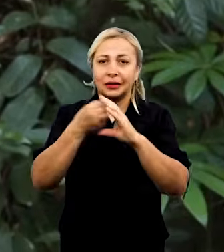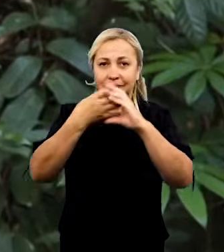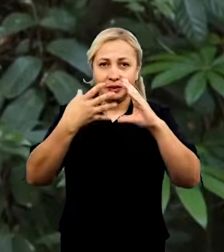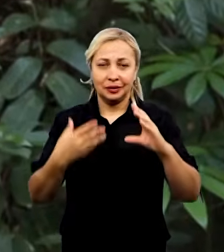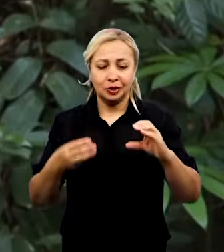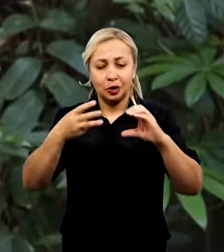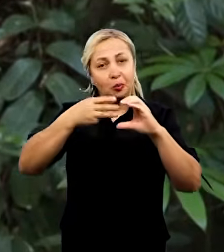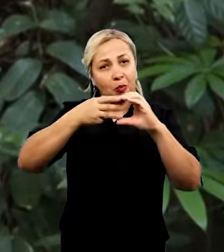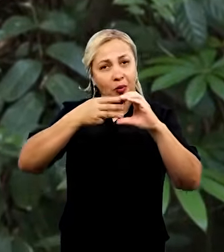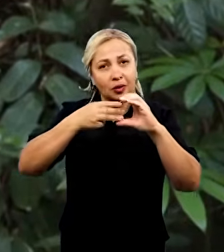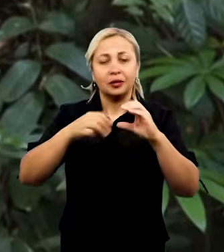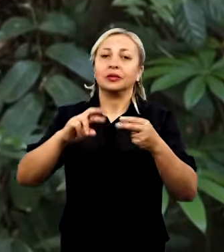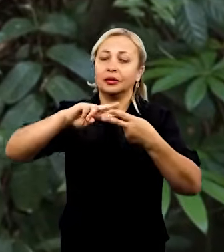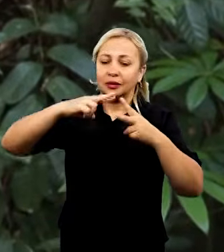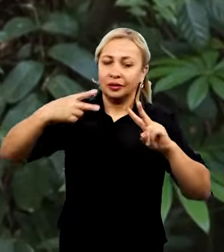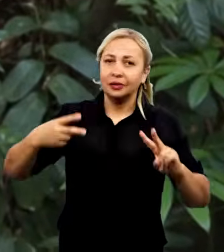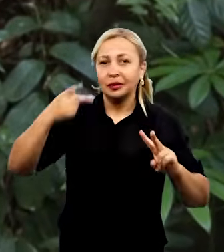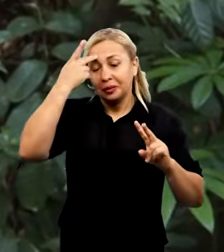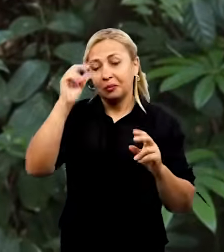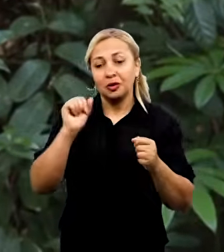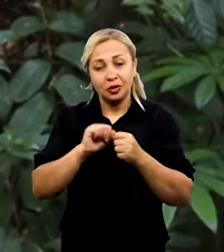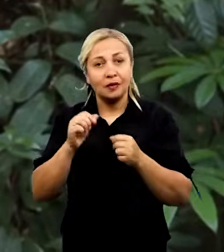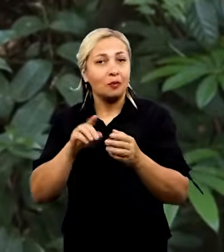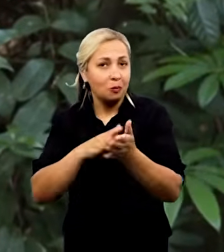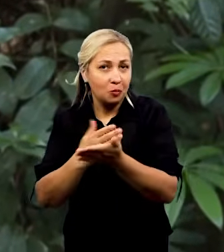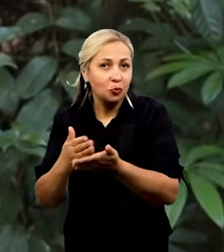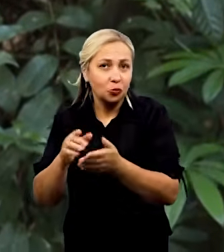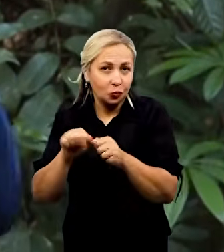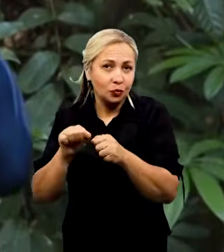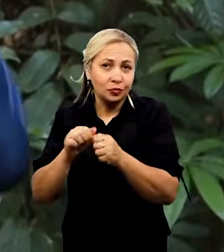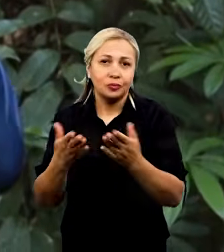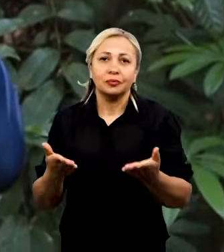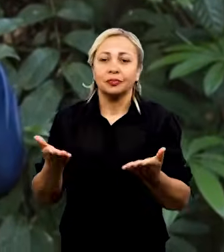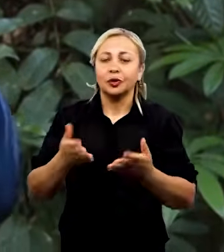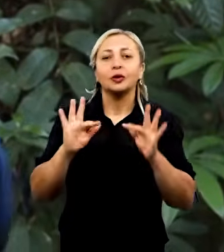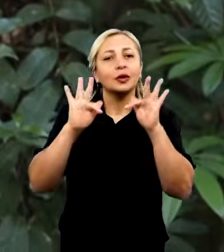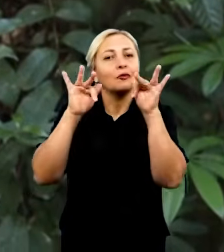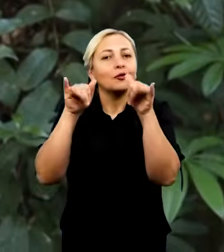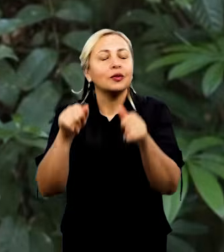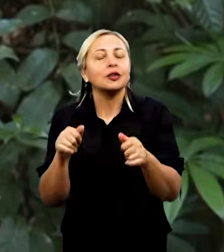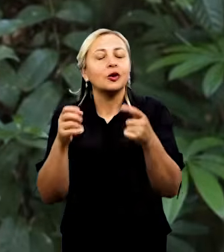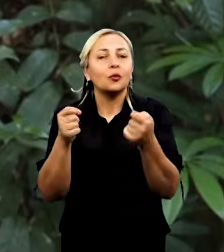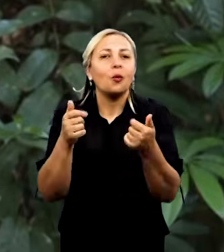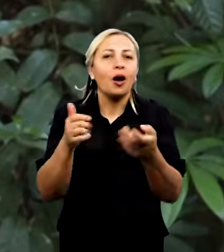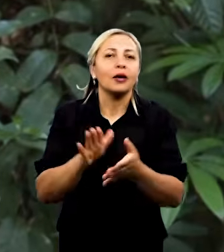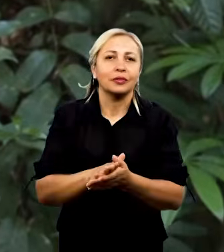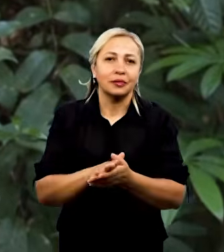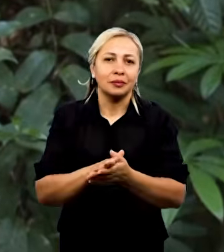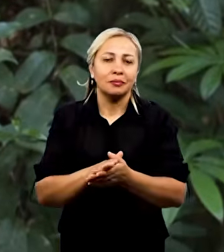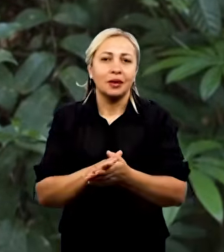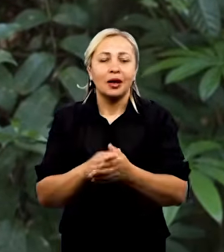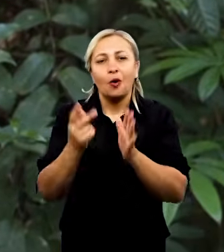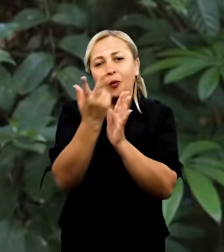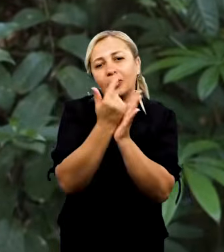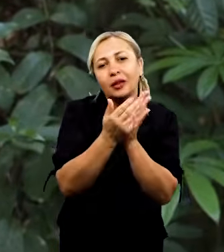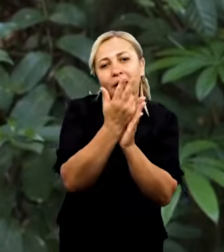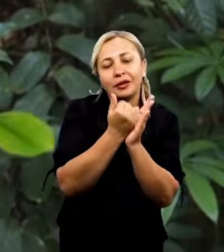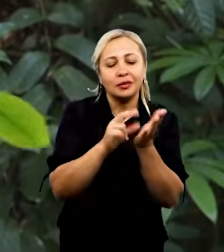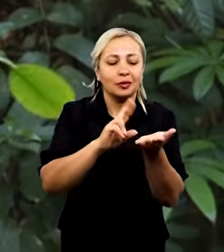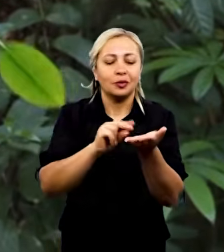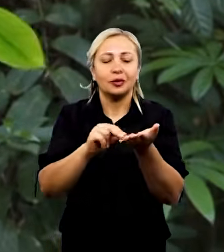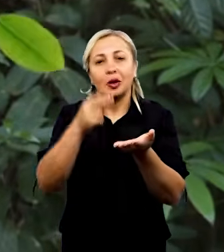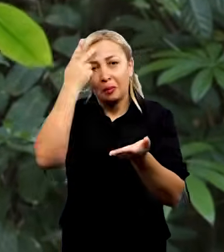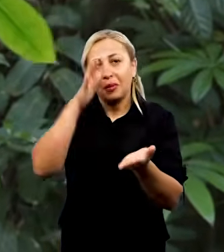características moleculares de DNA, já está sendo feito. E estamos agora finalizando a ilustração e o artigo